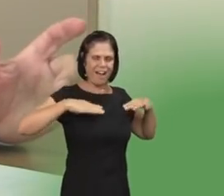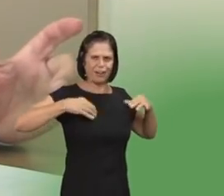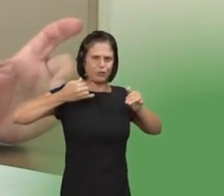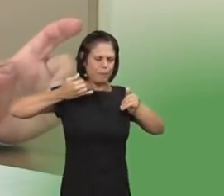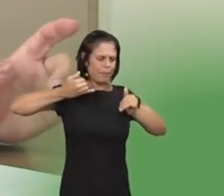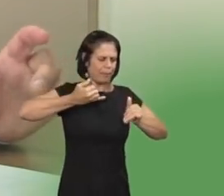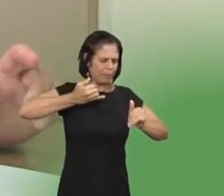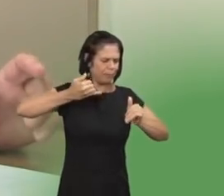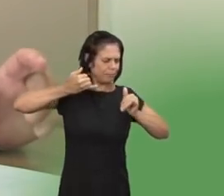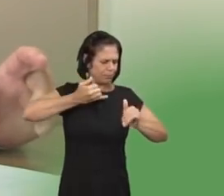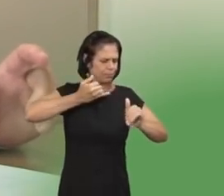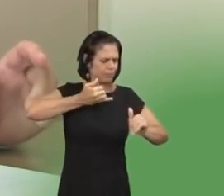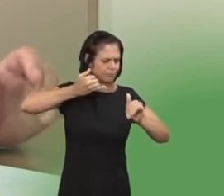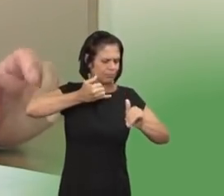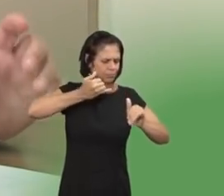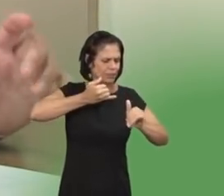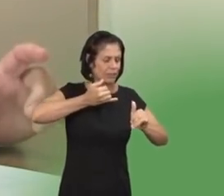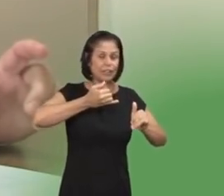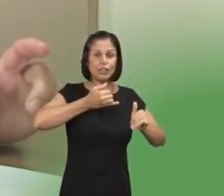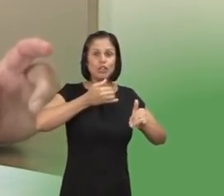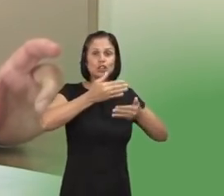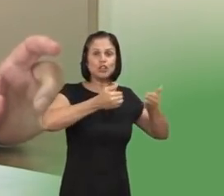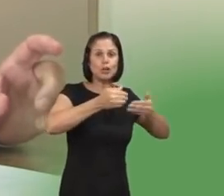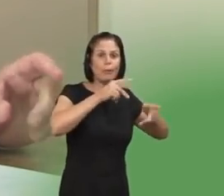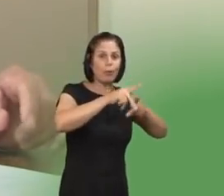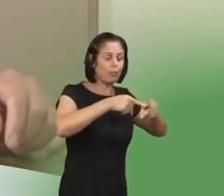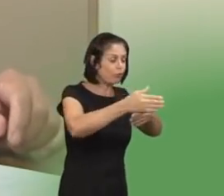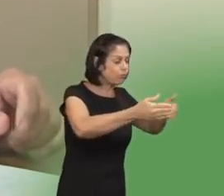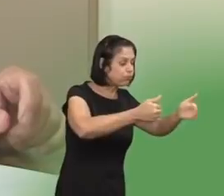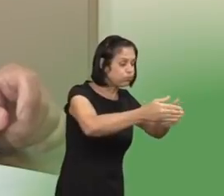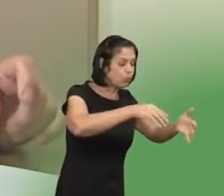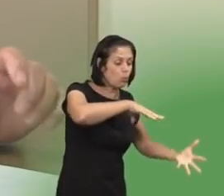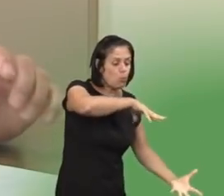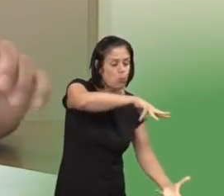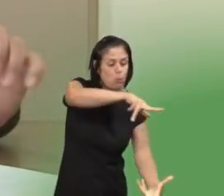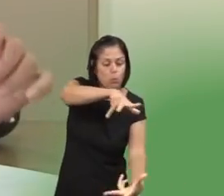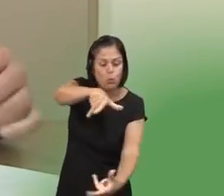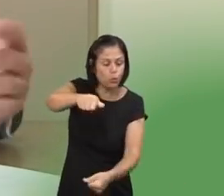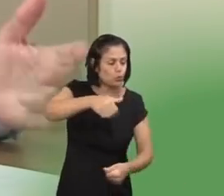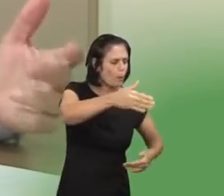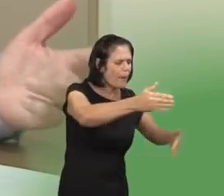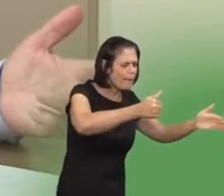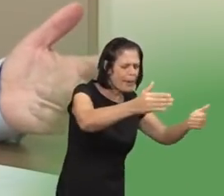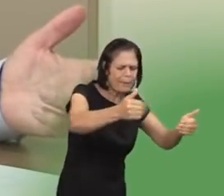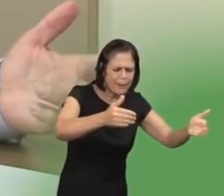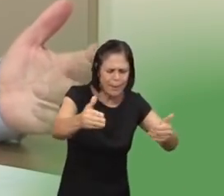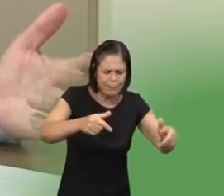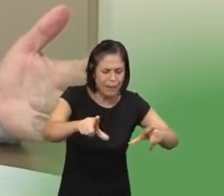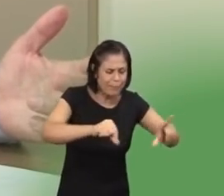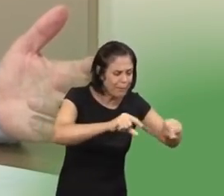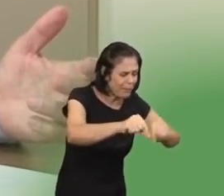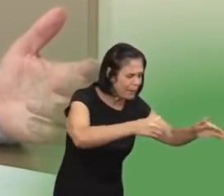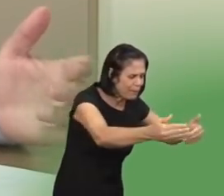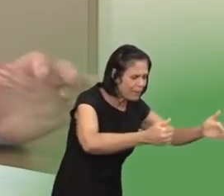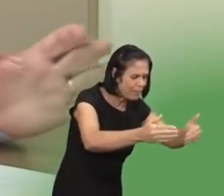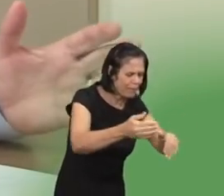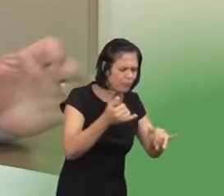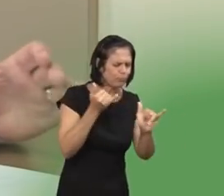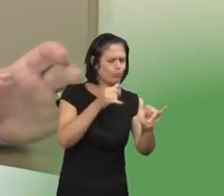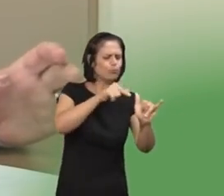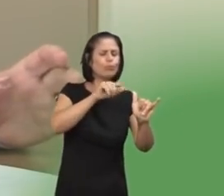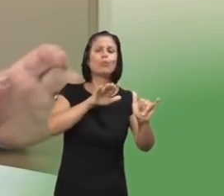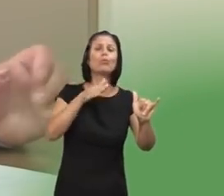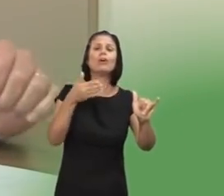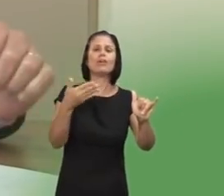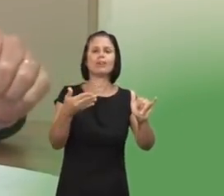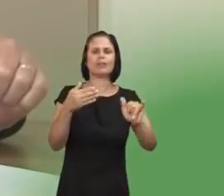de trombetas, os quais ajuntarão os seus escolhidos desde os 4 ventos de uma a outra extremidade dos céus. Mas que